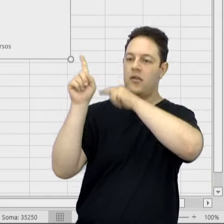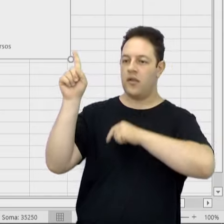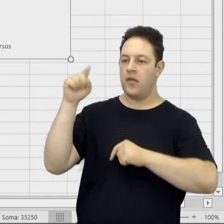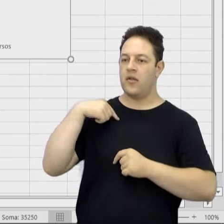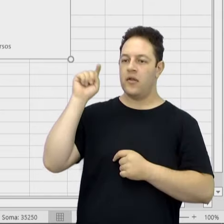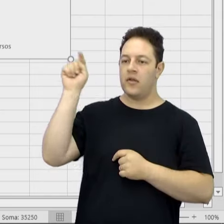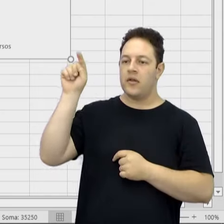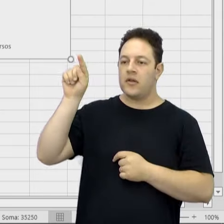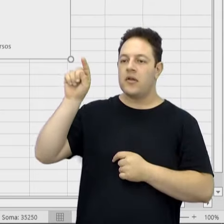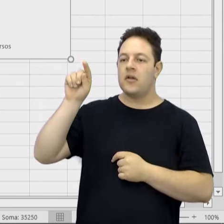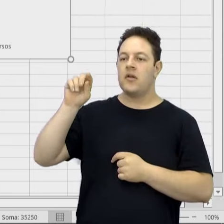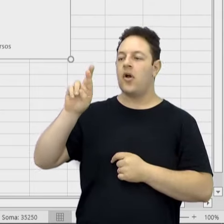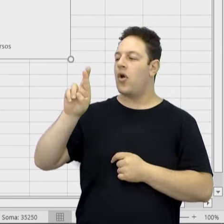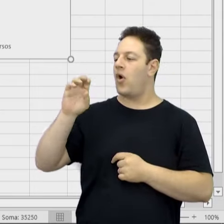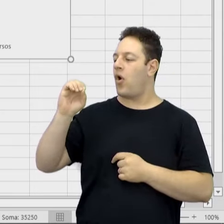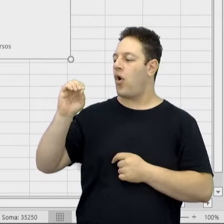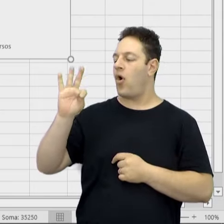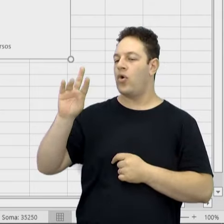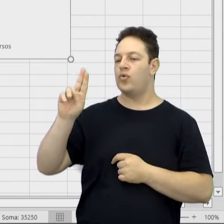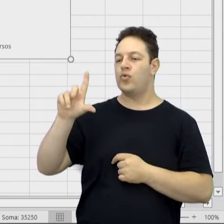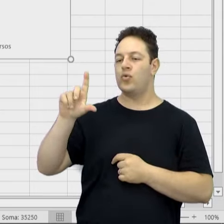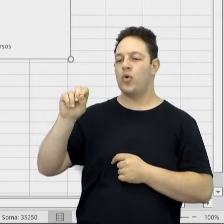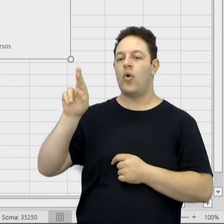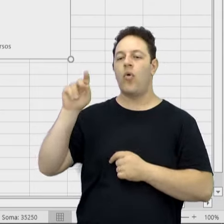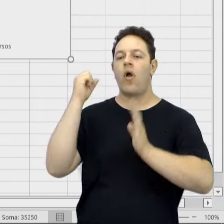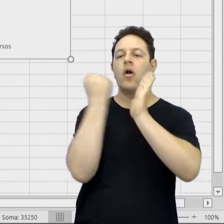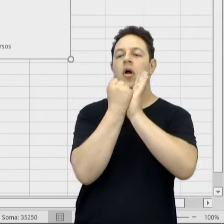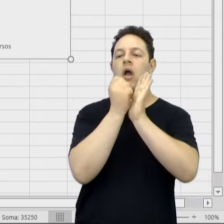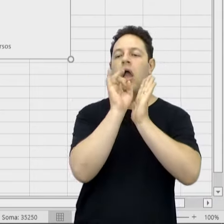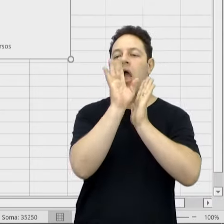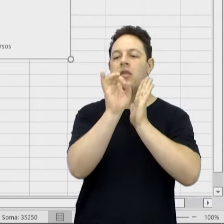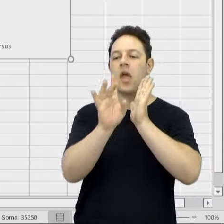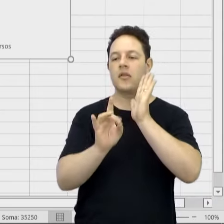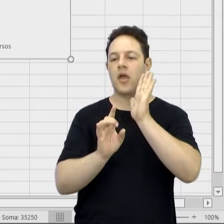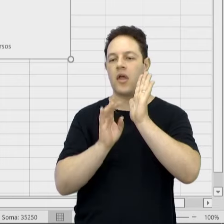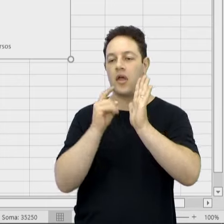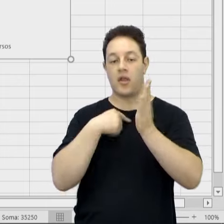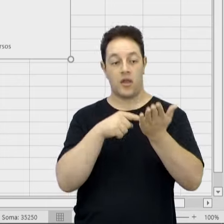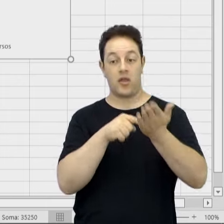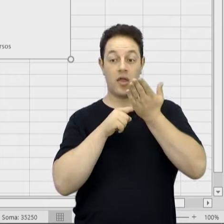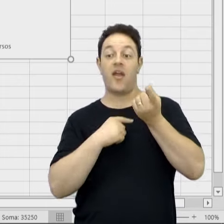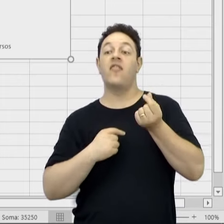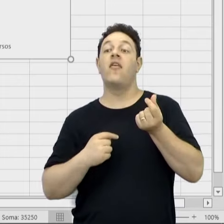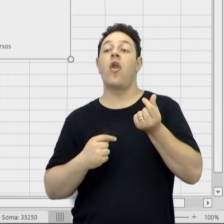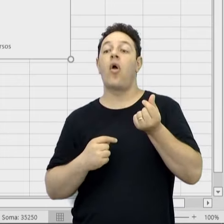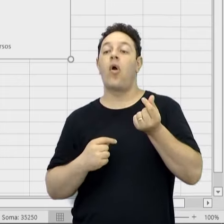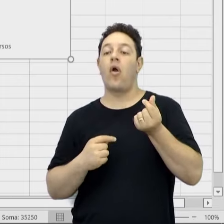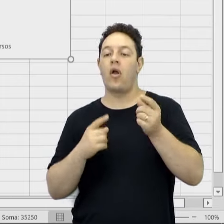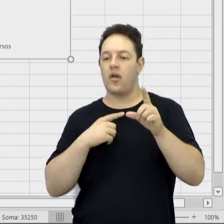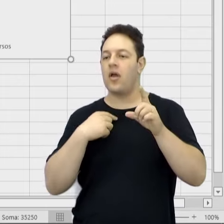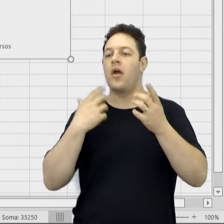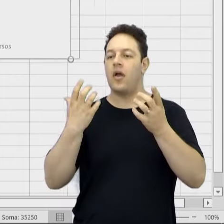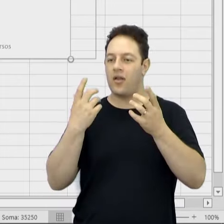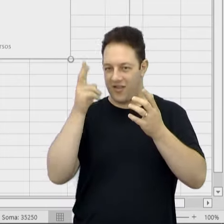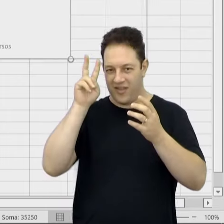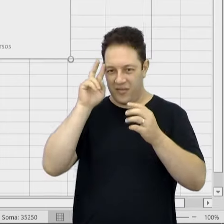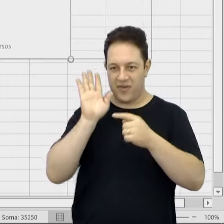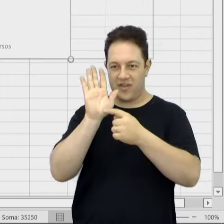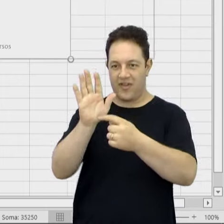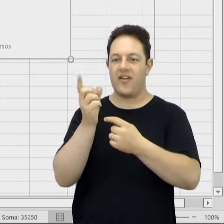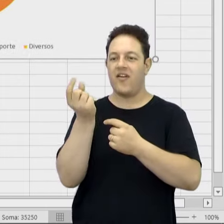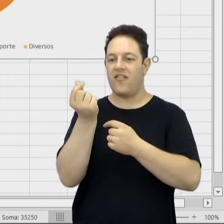vou colocar rótulo de dados. O rótulo de dados vai me aparecer os valores dentro, que era o que eu te apresentei